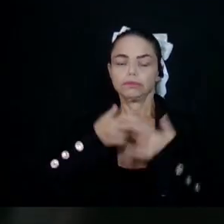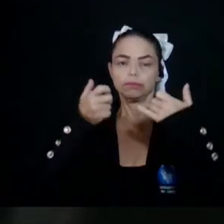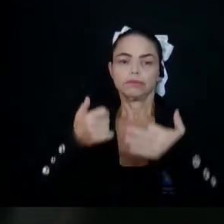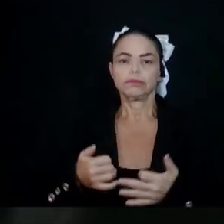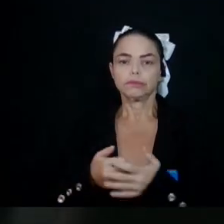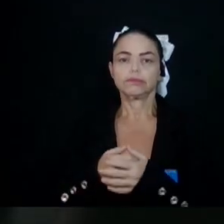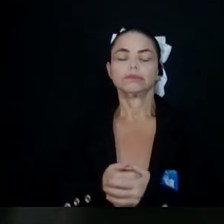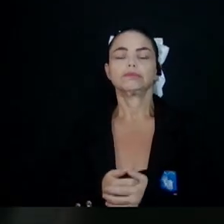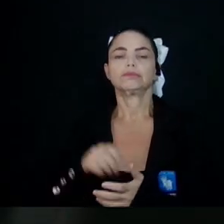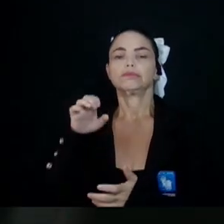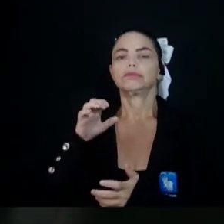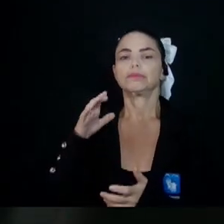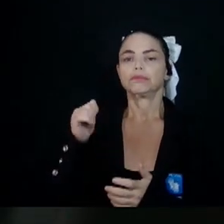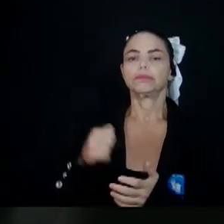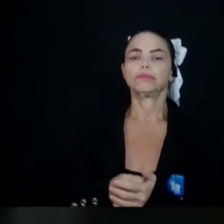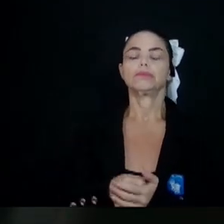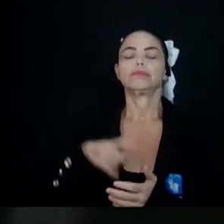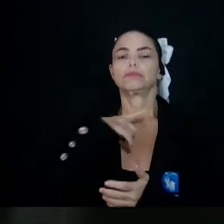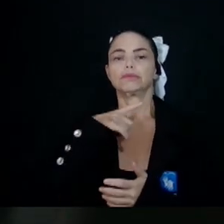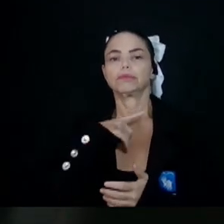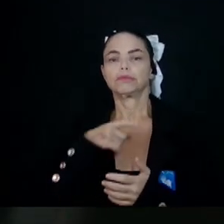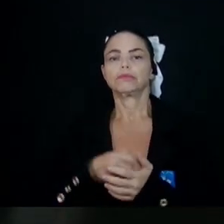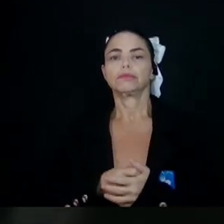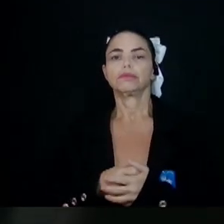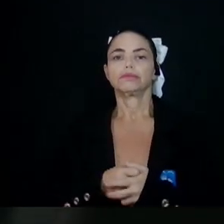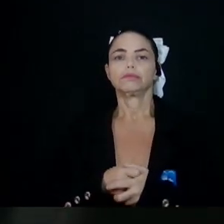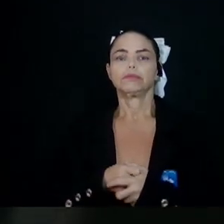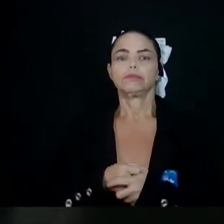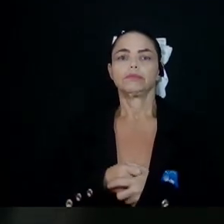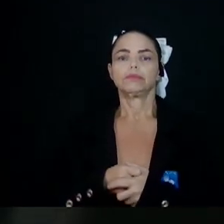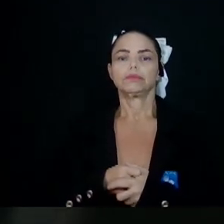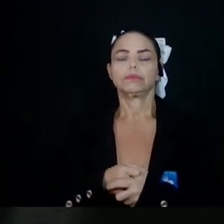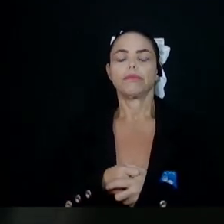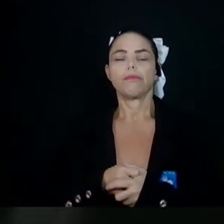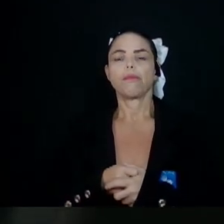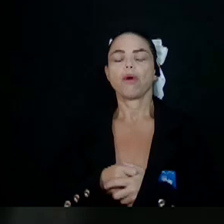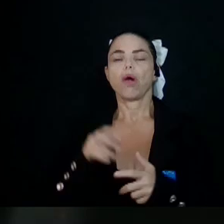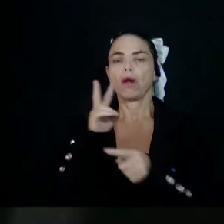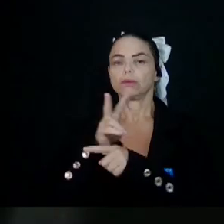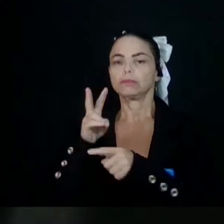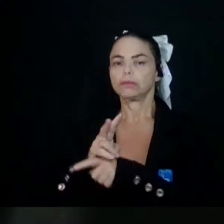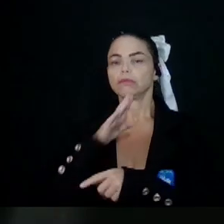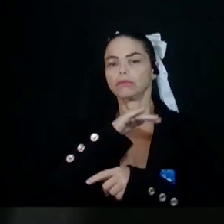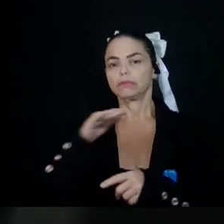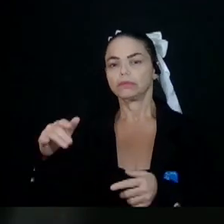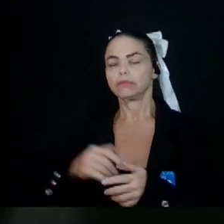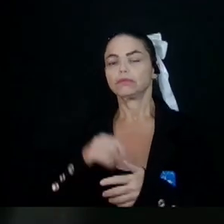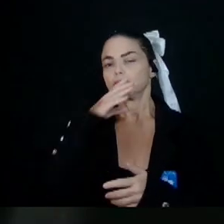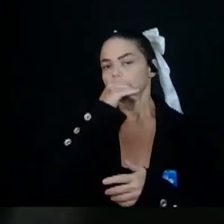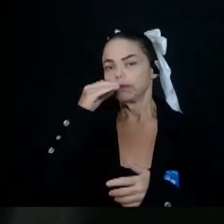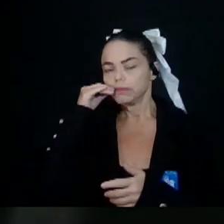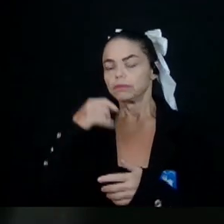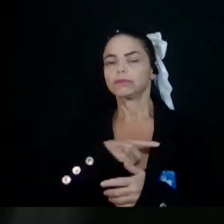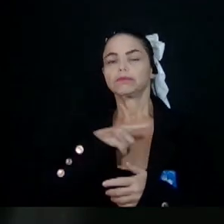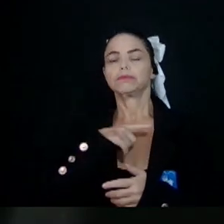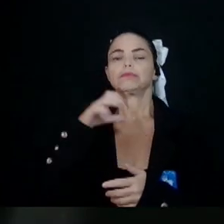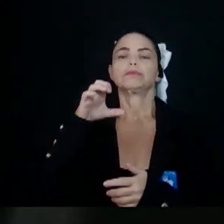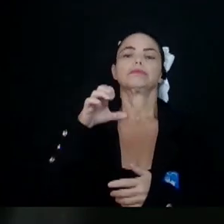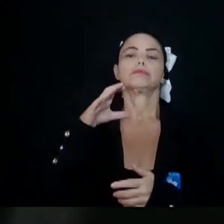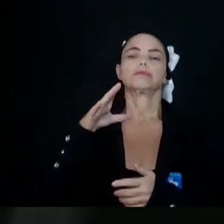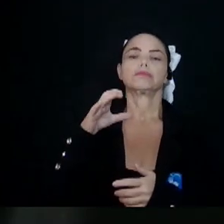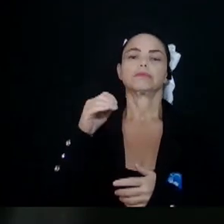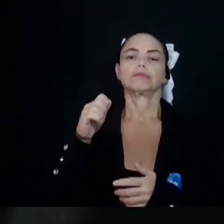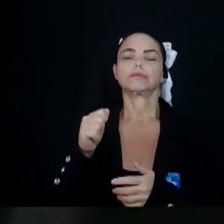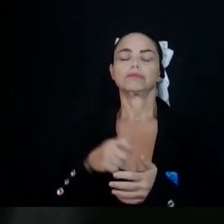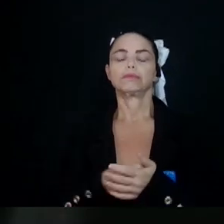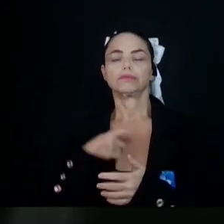né? O ECA digital está aí, nós temos a proteção da criança e do adolescente, aí tem o ECA digital. Vamos lá, será